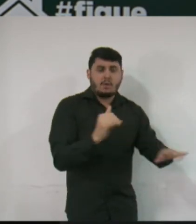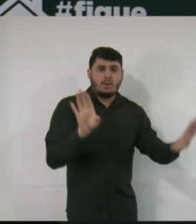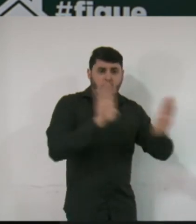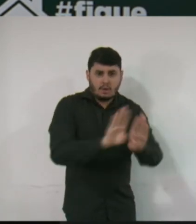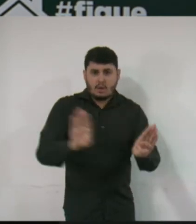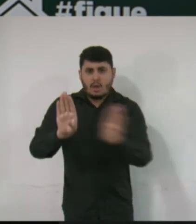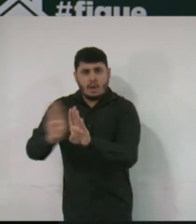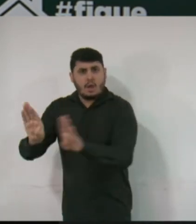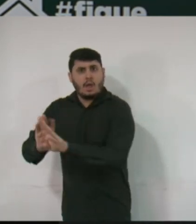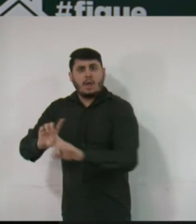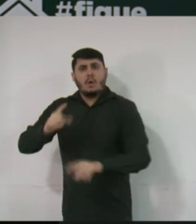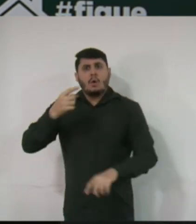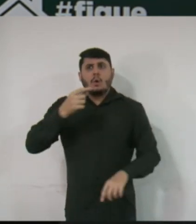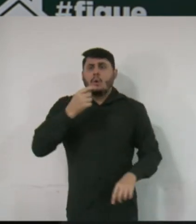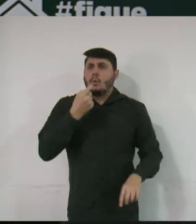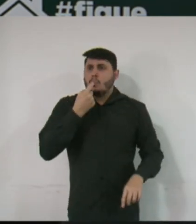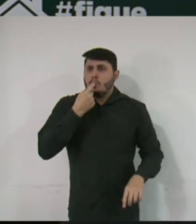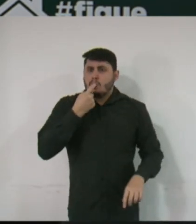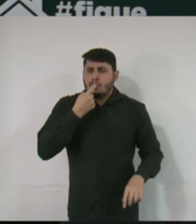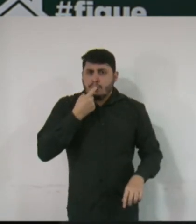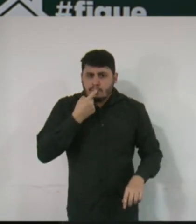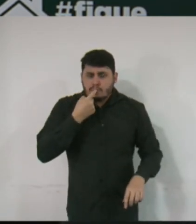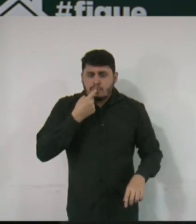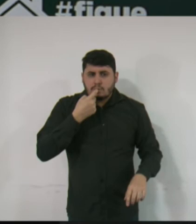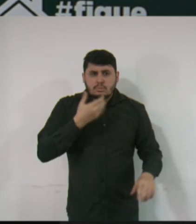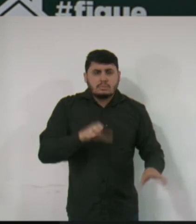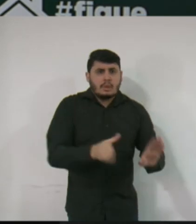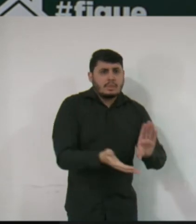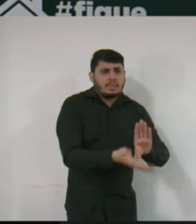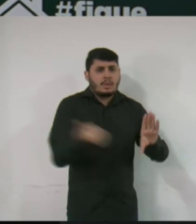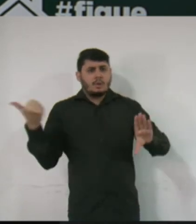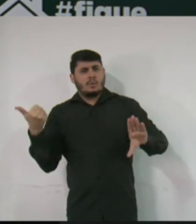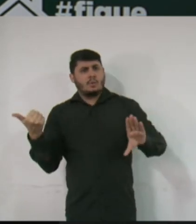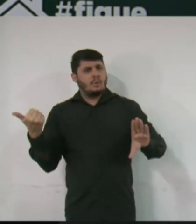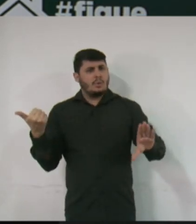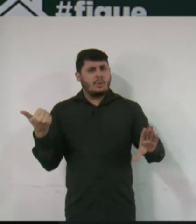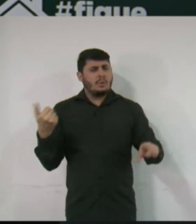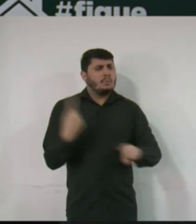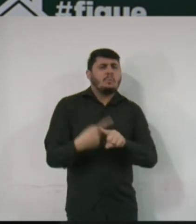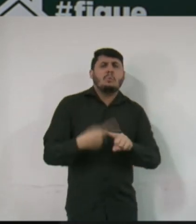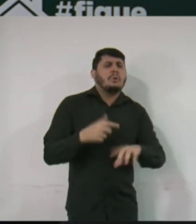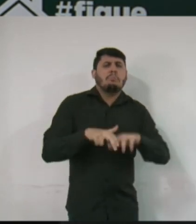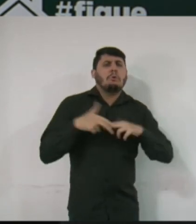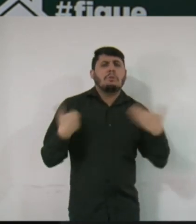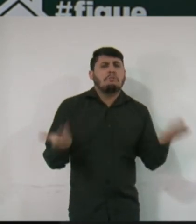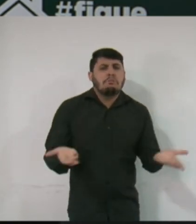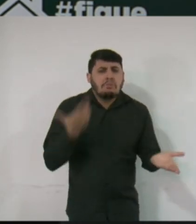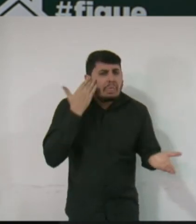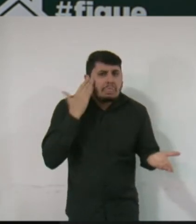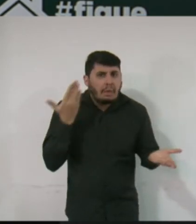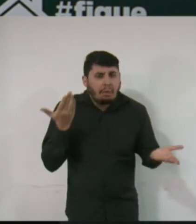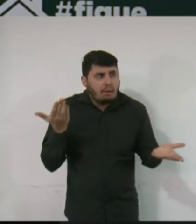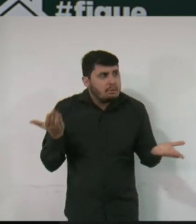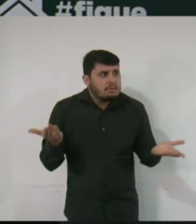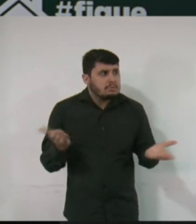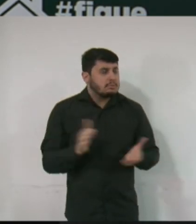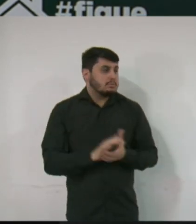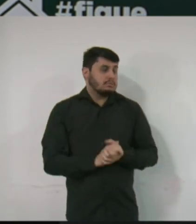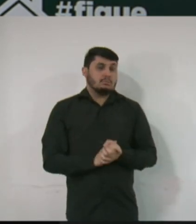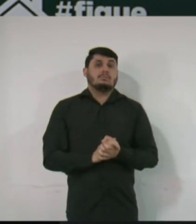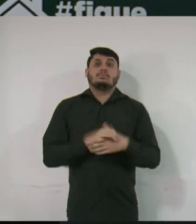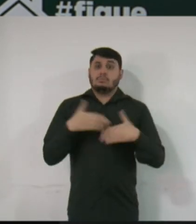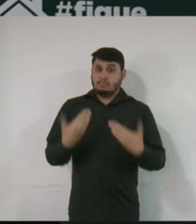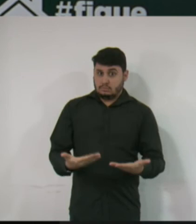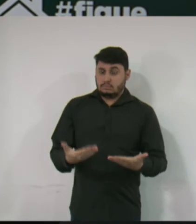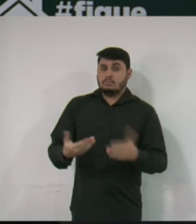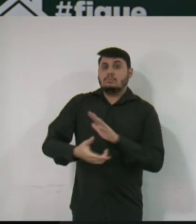retirou, ninguém entendeu. Qual foi o motivo para colocar e retirar em tão pouco tempo? Bem, desde o início da conversa com os